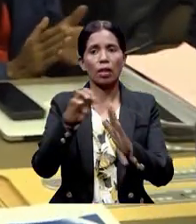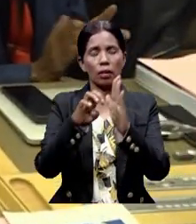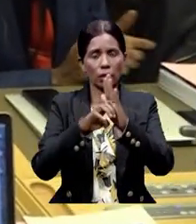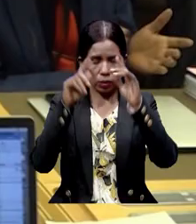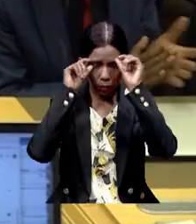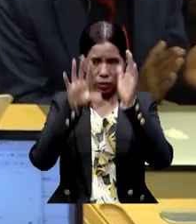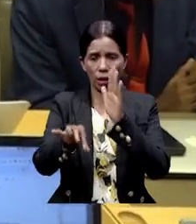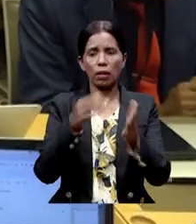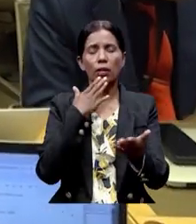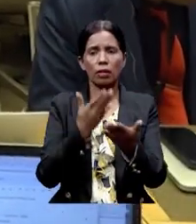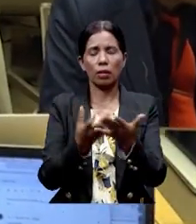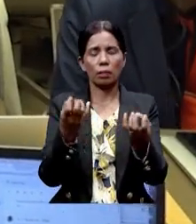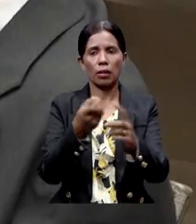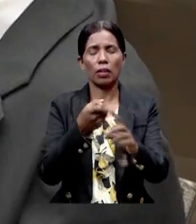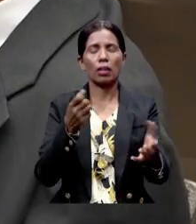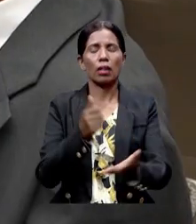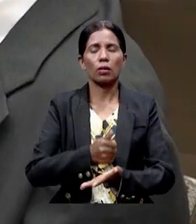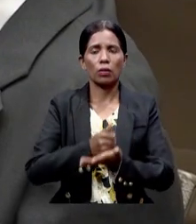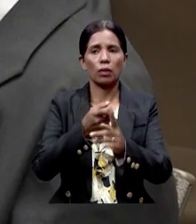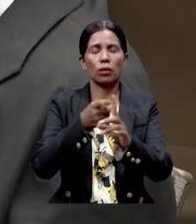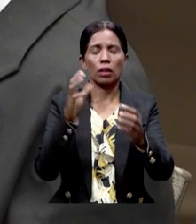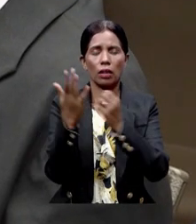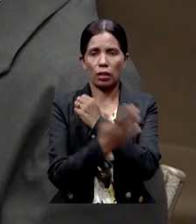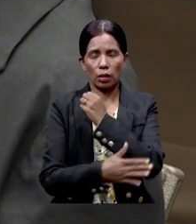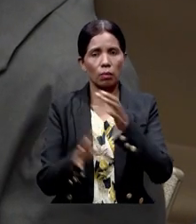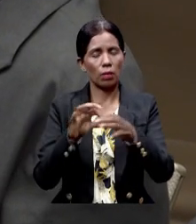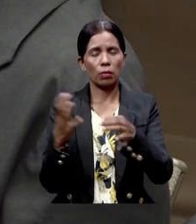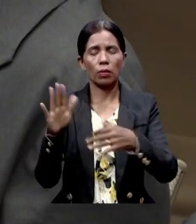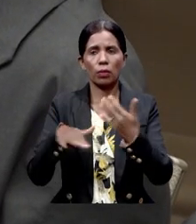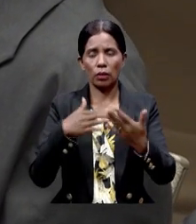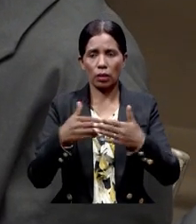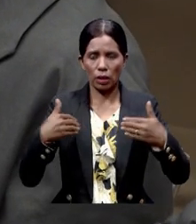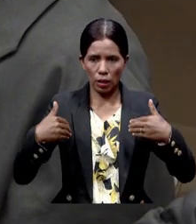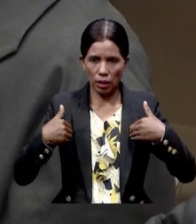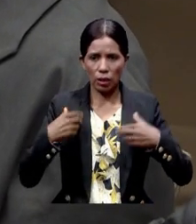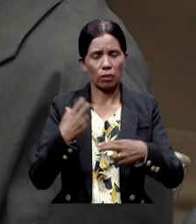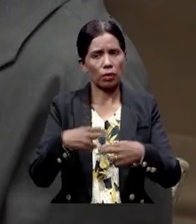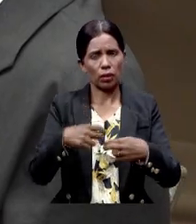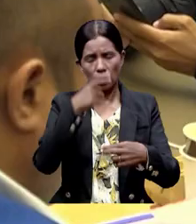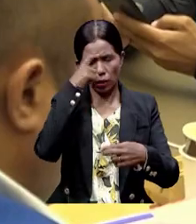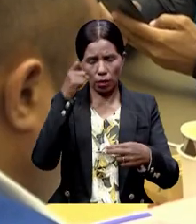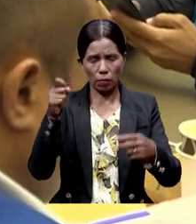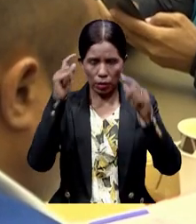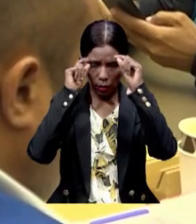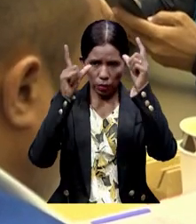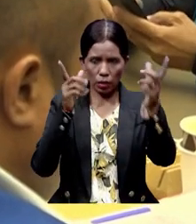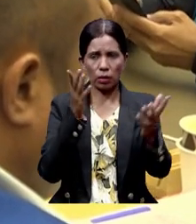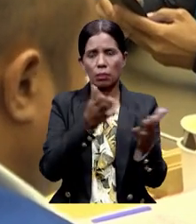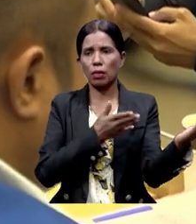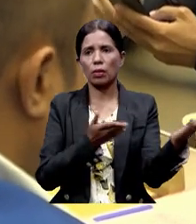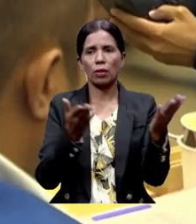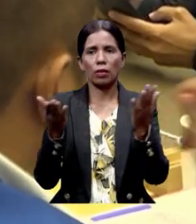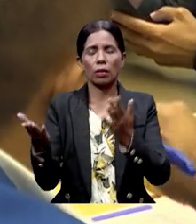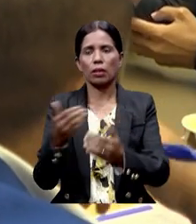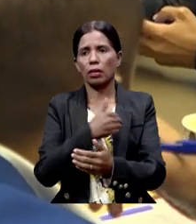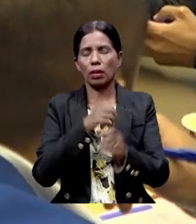reta no apoio russo e nação membro Sira, mas bem, se ia mos desvantagem, também Timor-Leste se dependência ali para importação, no